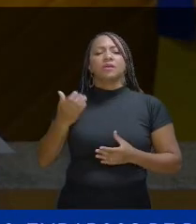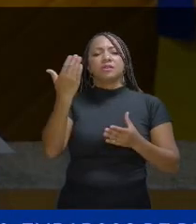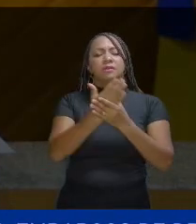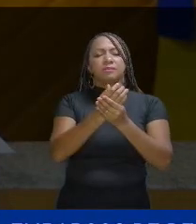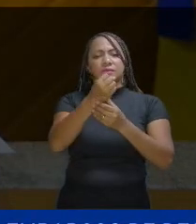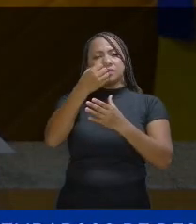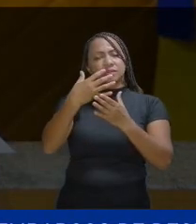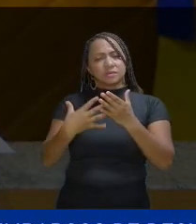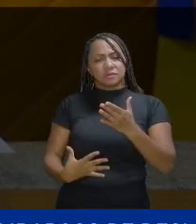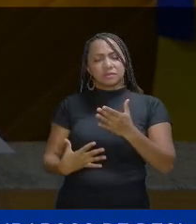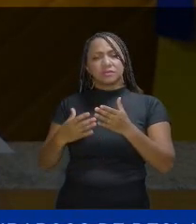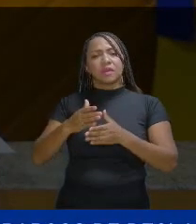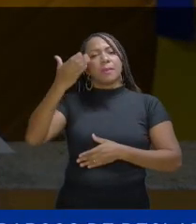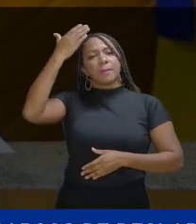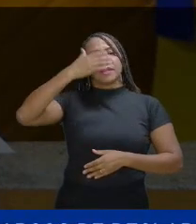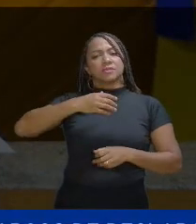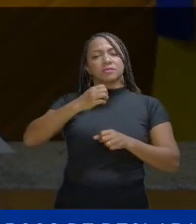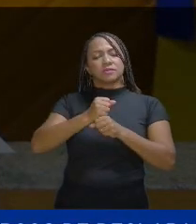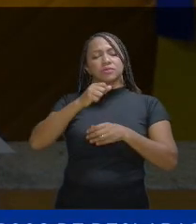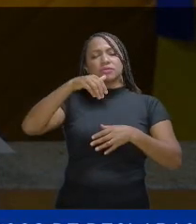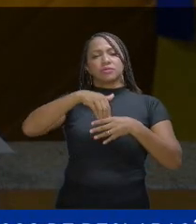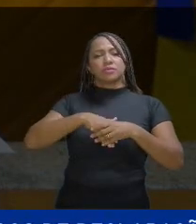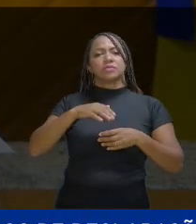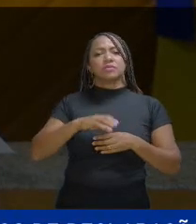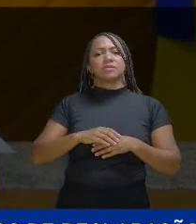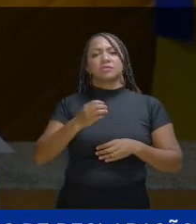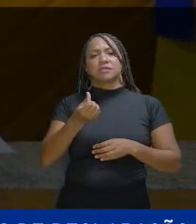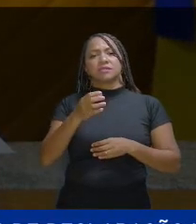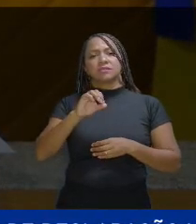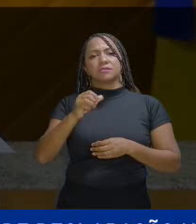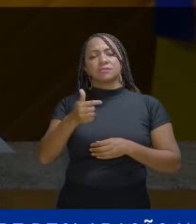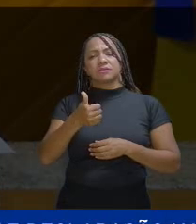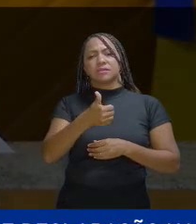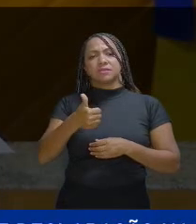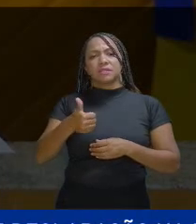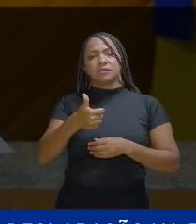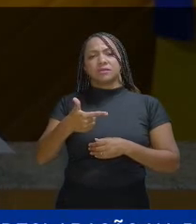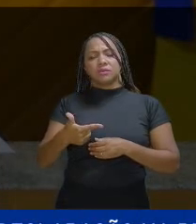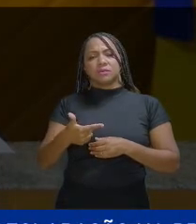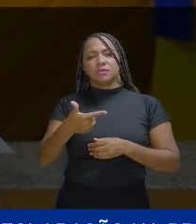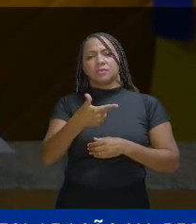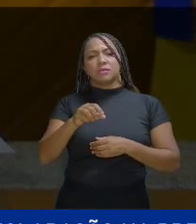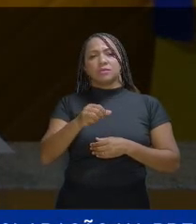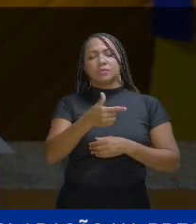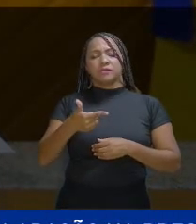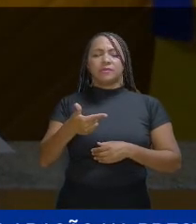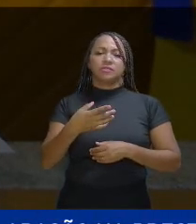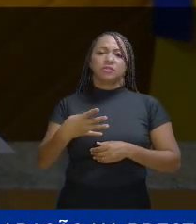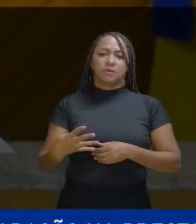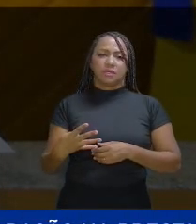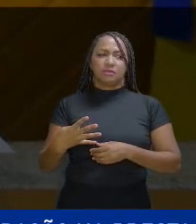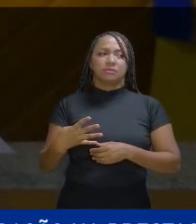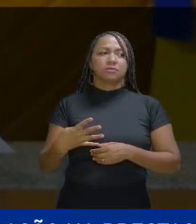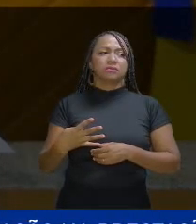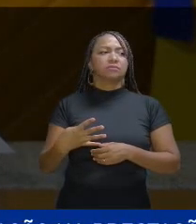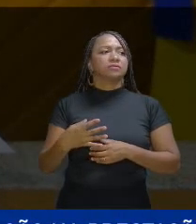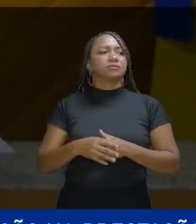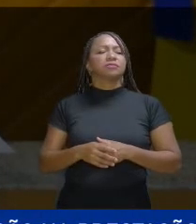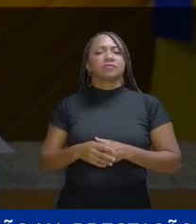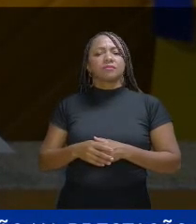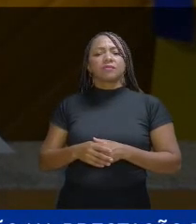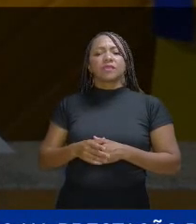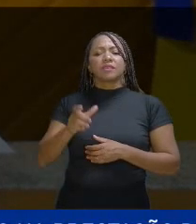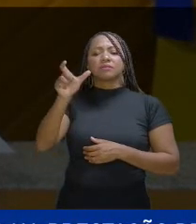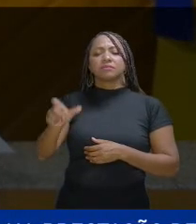de declaração na prestação de contas eleitorais, número 0600-112, de 2024, e o embargante